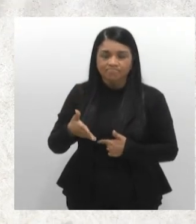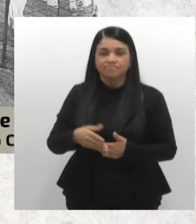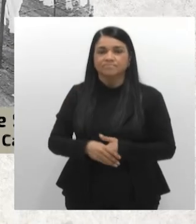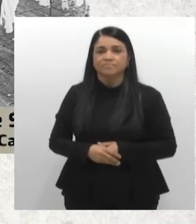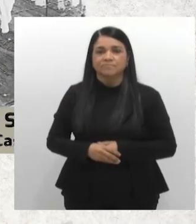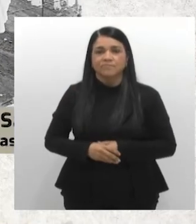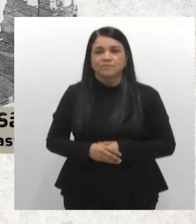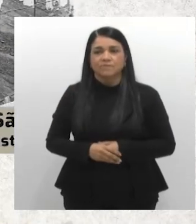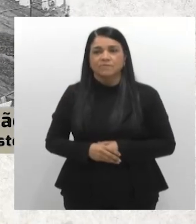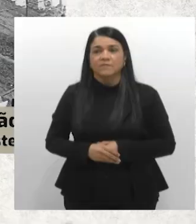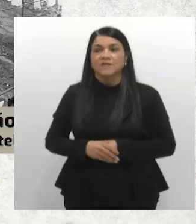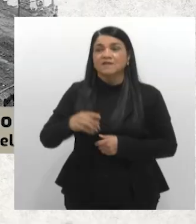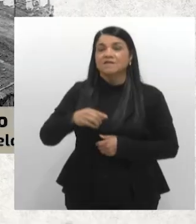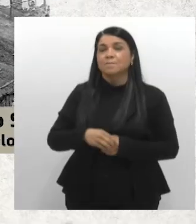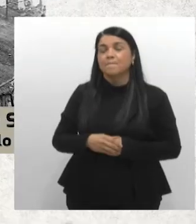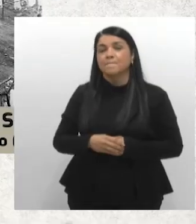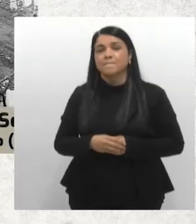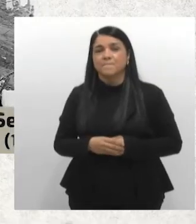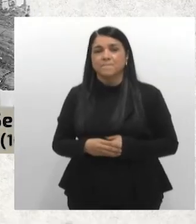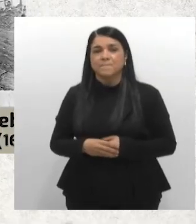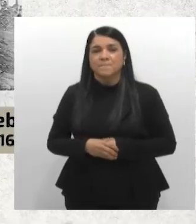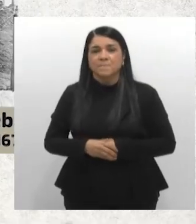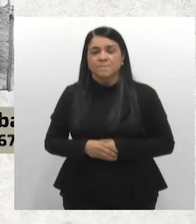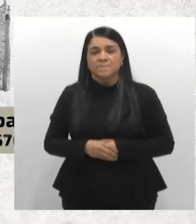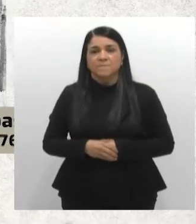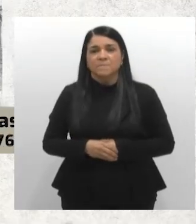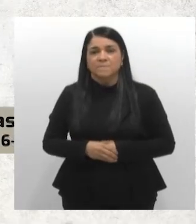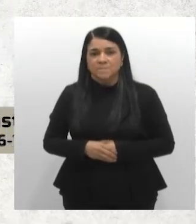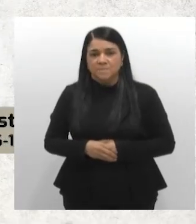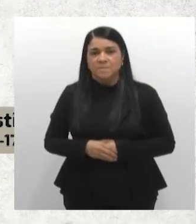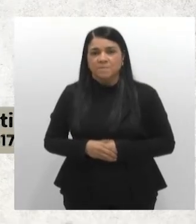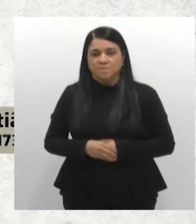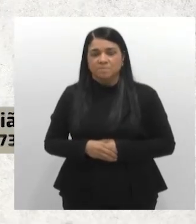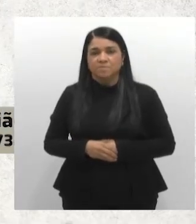Tantas graças, tantos benefícios,